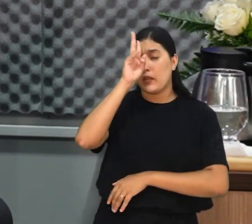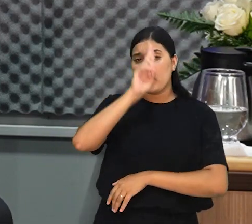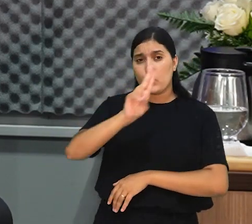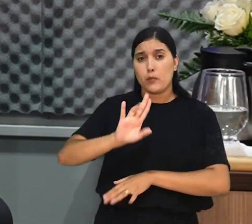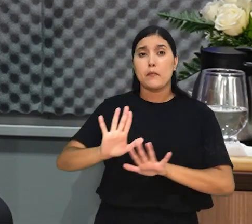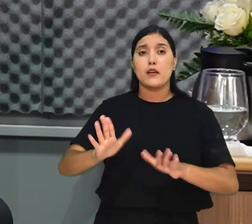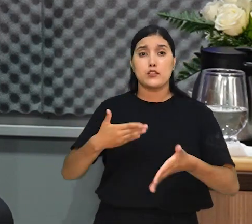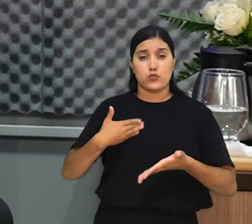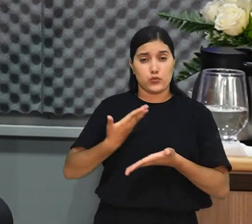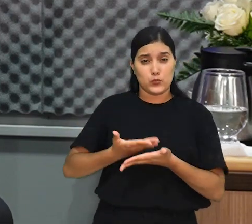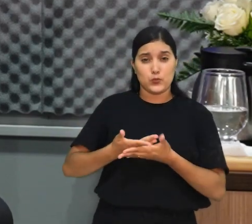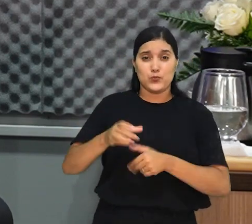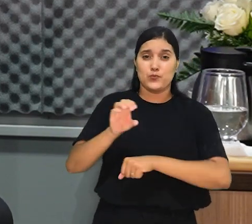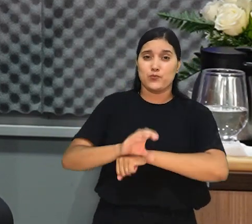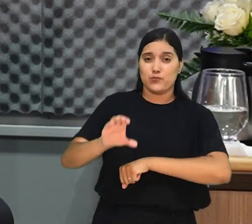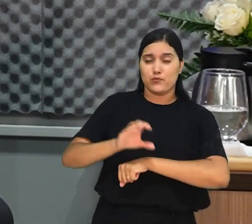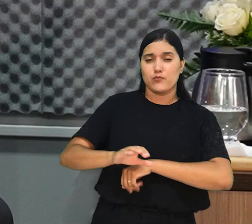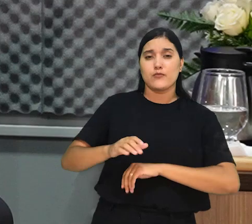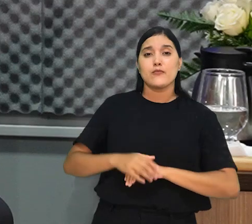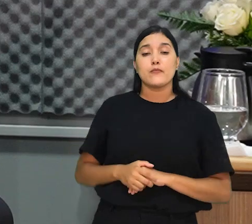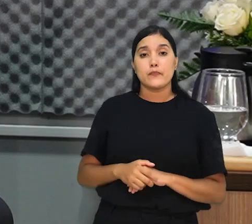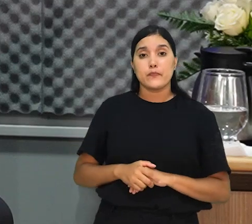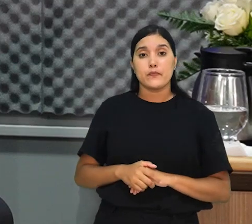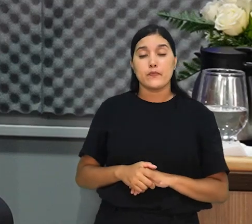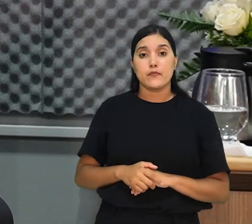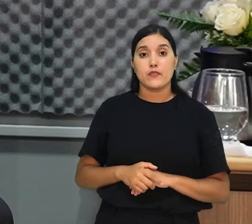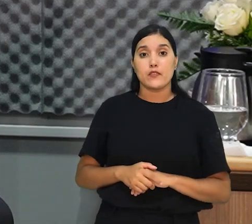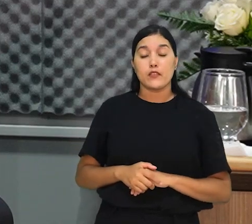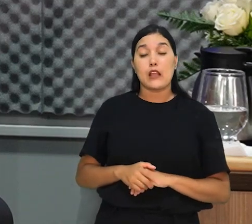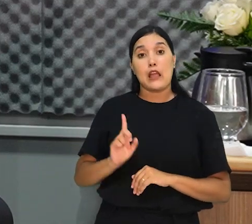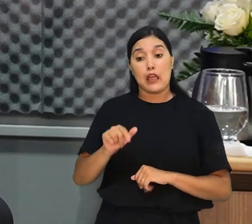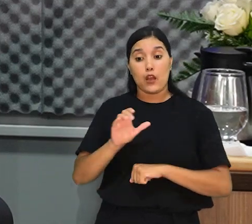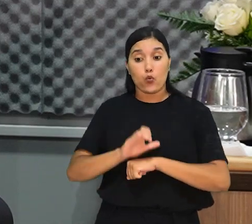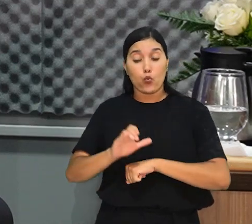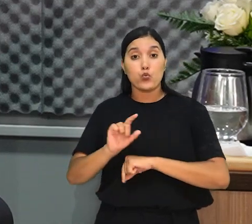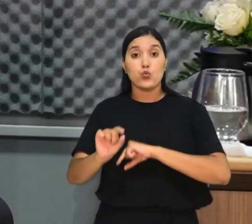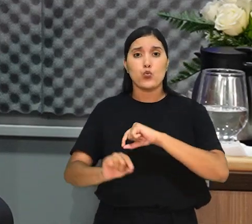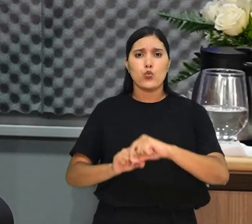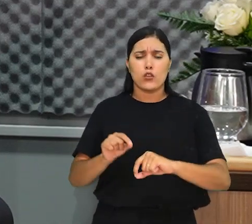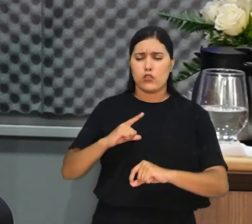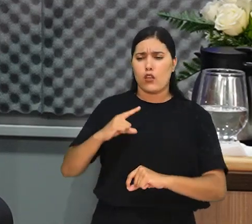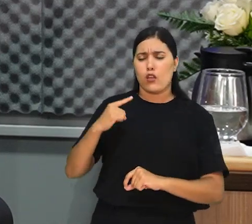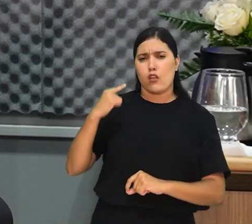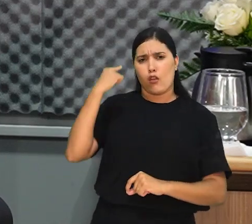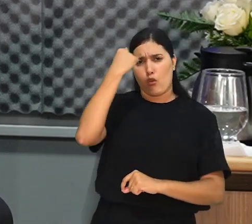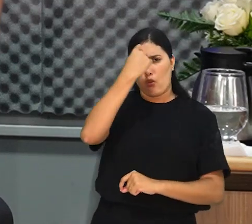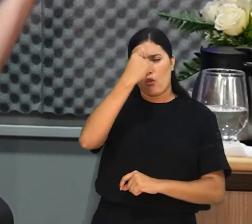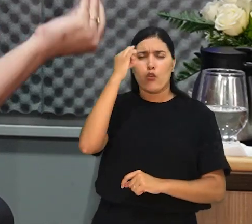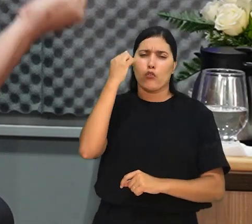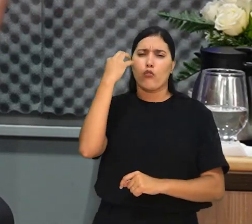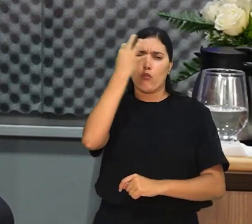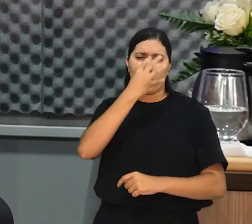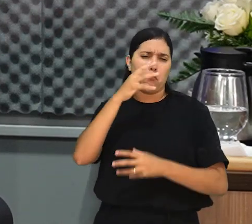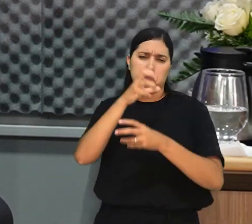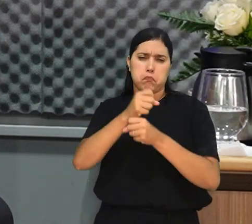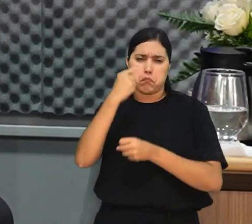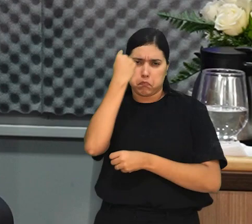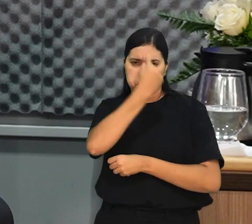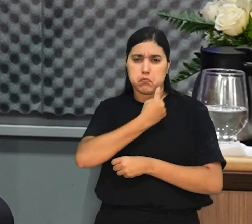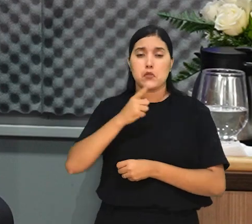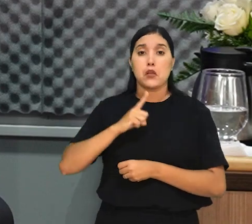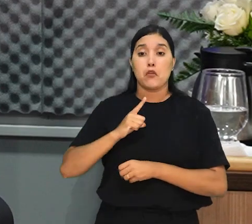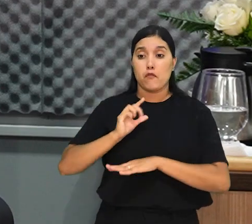agora, mas eu fiz muito deles no Neurosaber, né, que são cursos que a gente faz com horas. Inclusive, eu faço para poder fazer